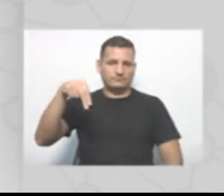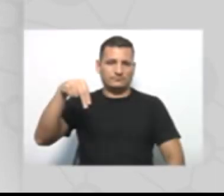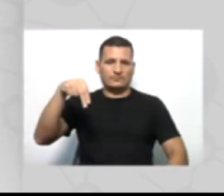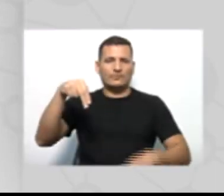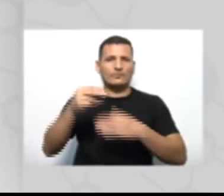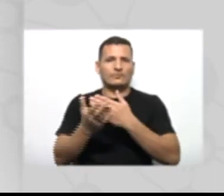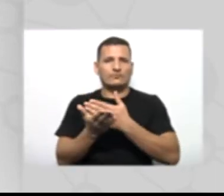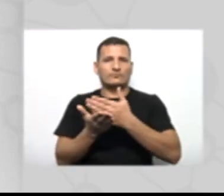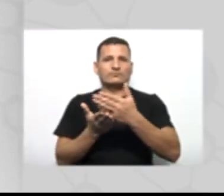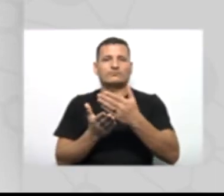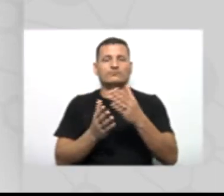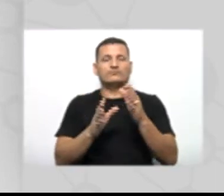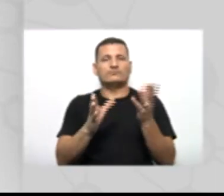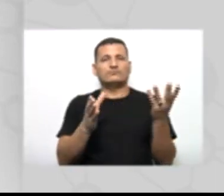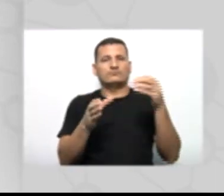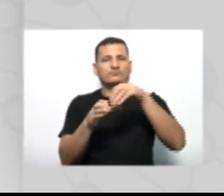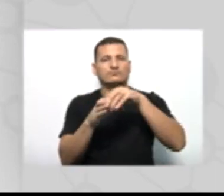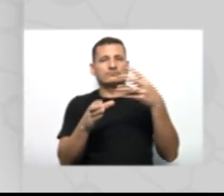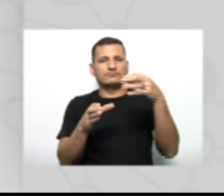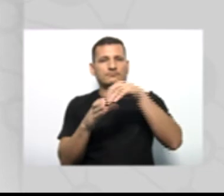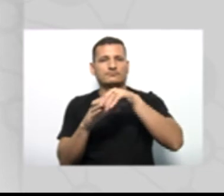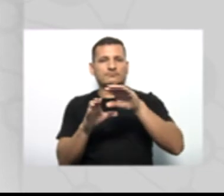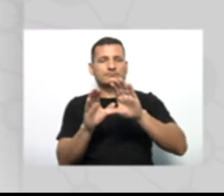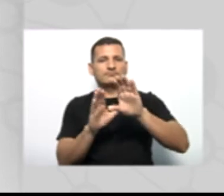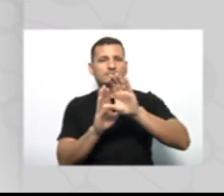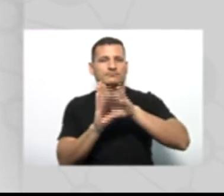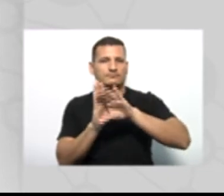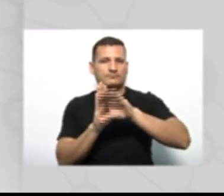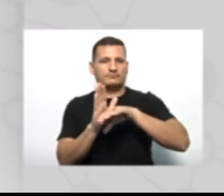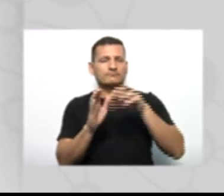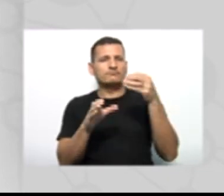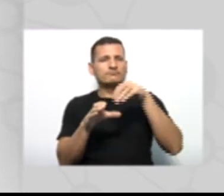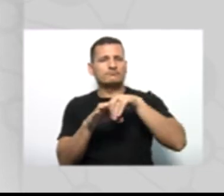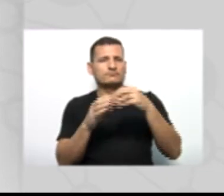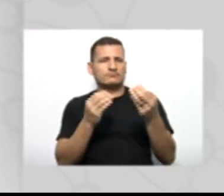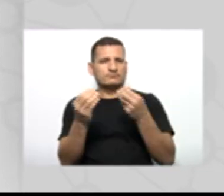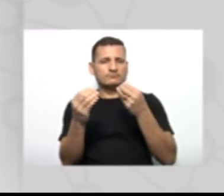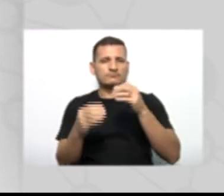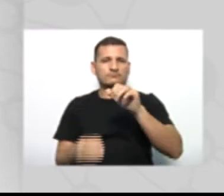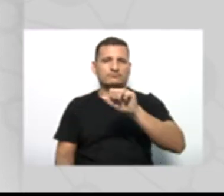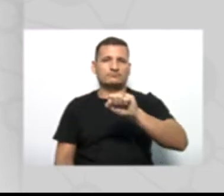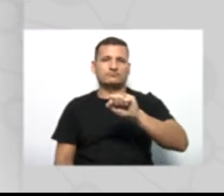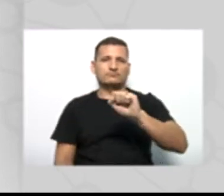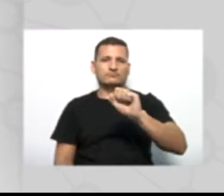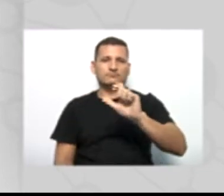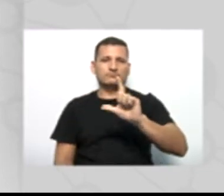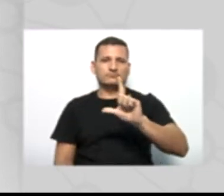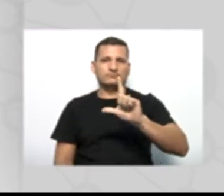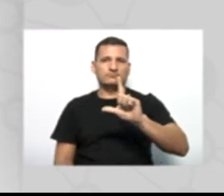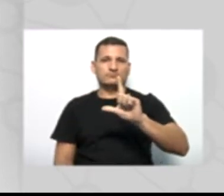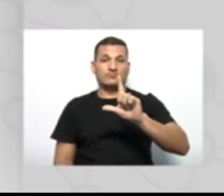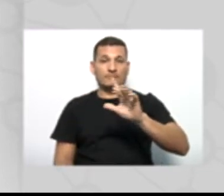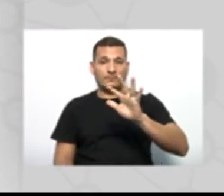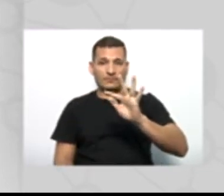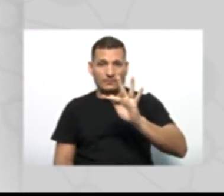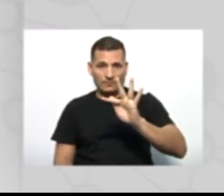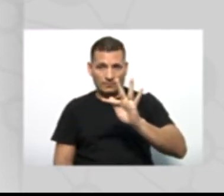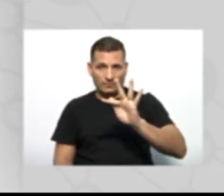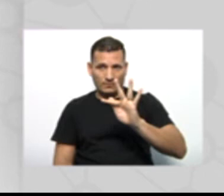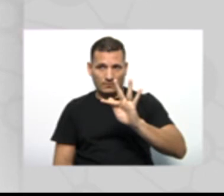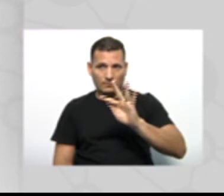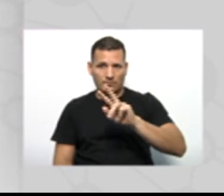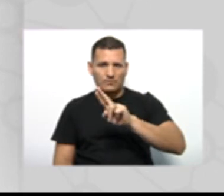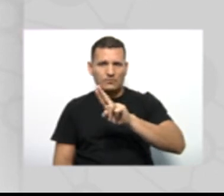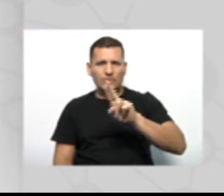de encapsulamento. Como assim, professor? Esse self-nome que nós criamos agora aqui, ele é um atributo